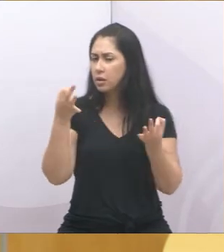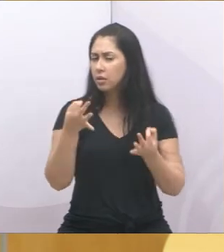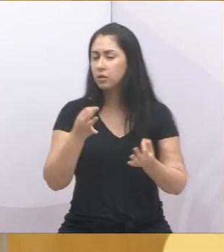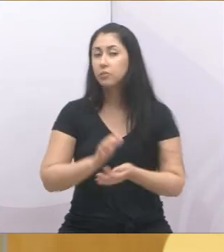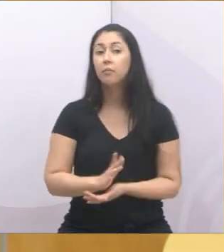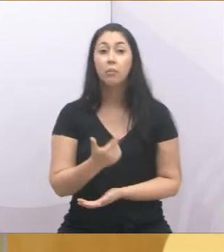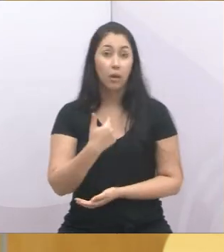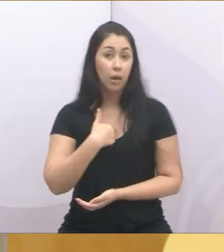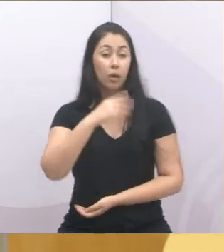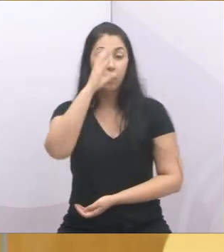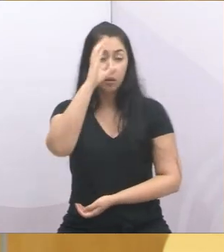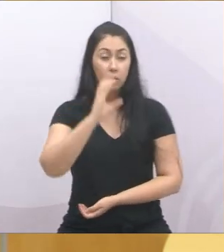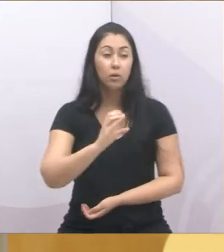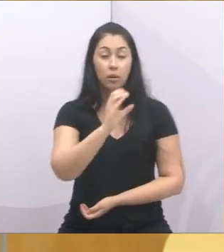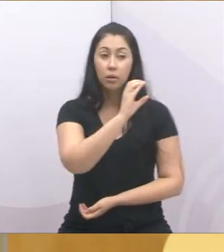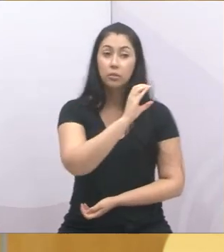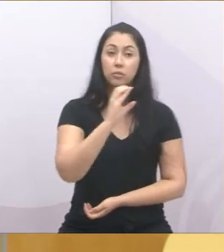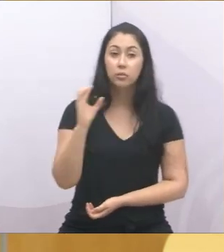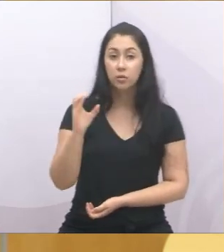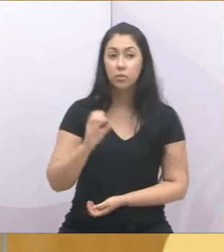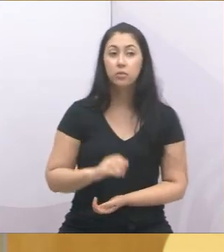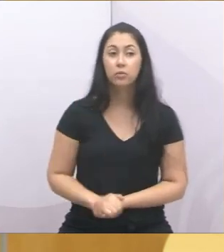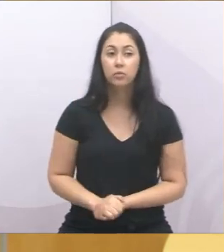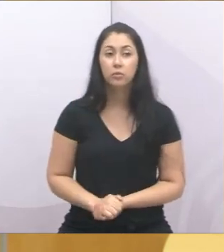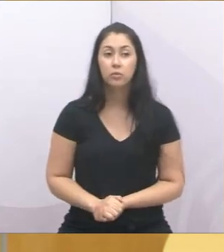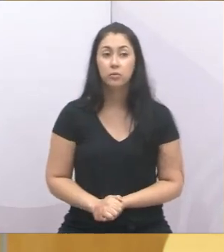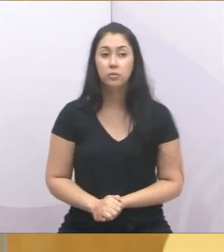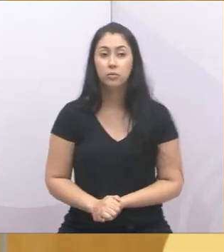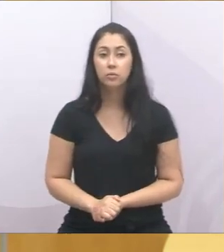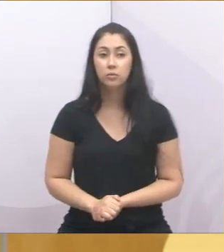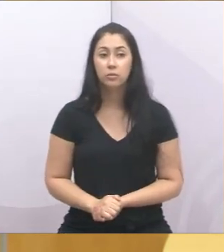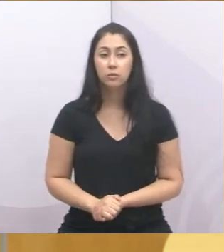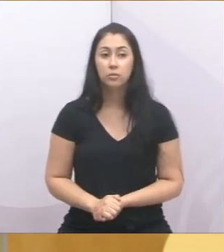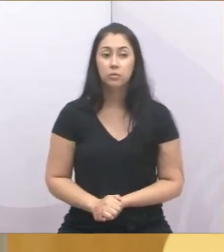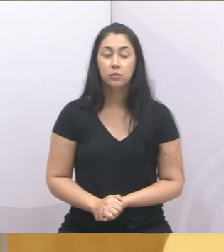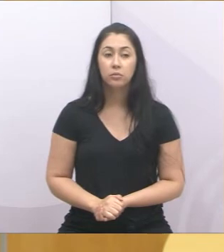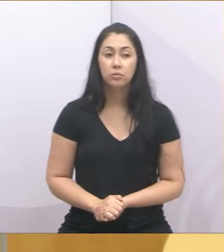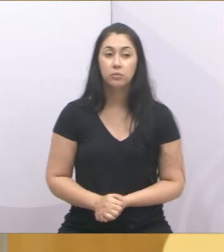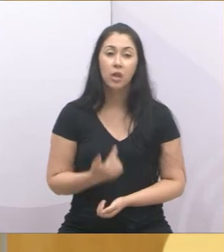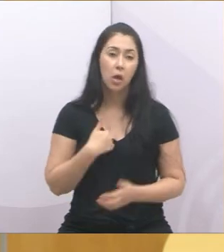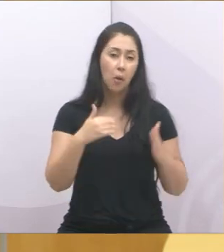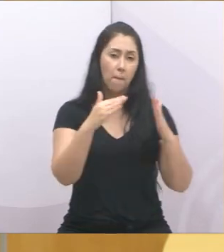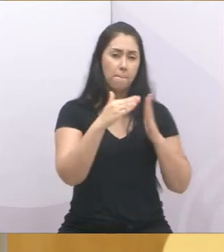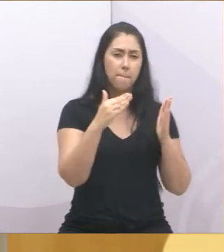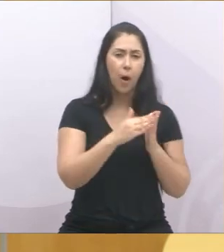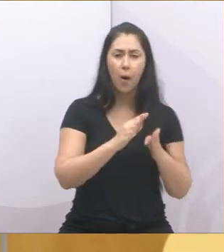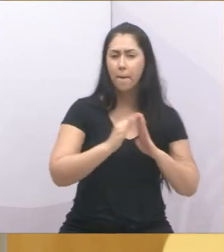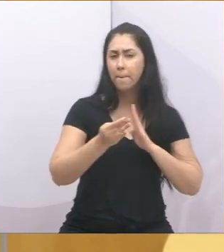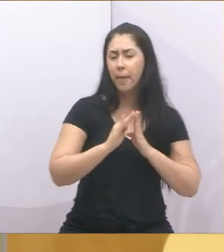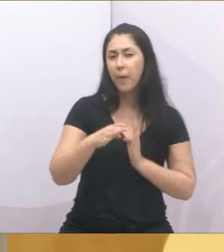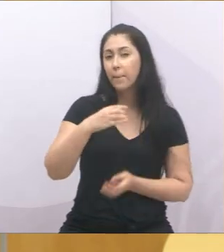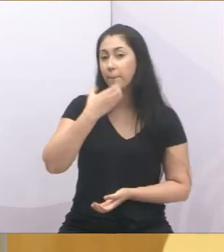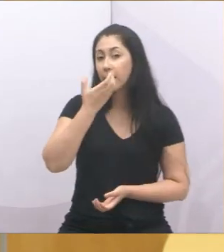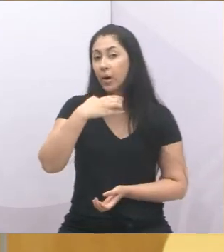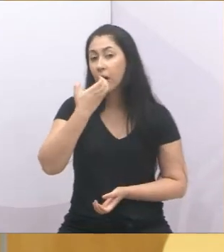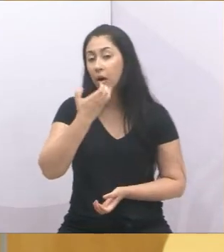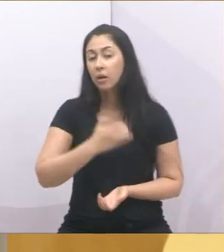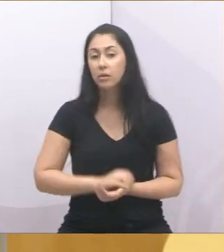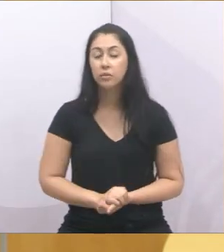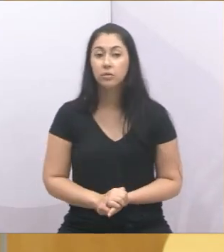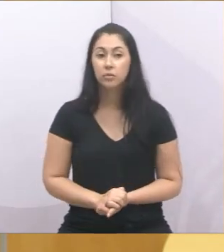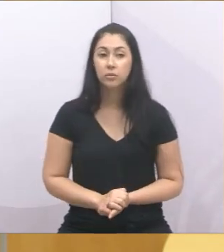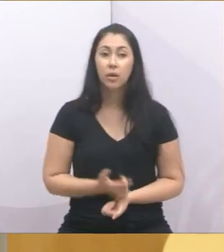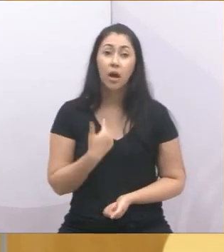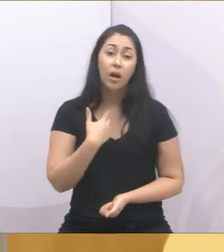um cristão, lá do Jardim, sou um cristão de Deus, claro, moro lá no Jardim Paraíso,